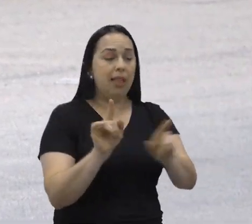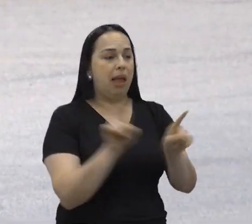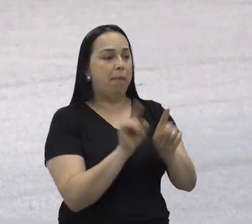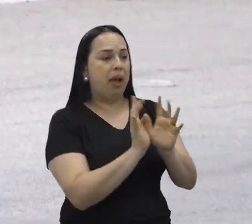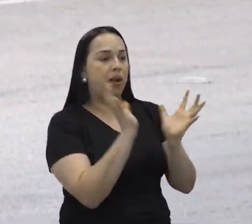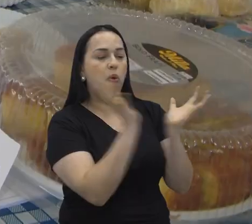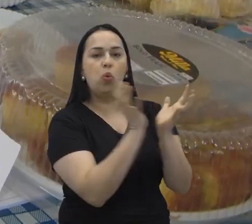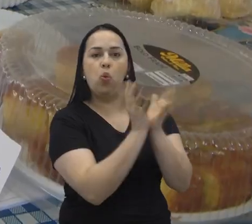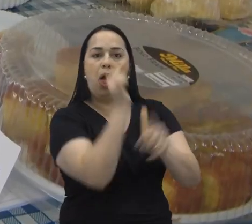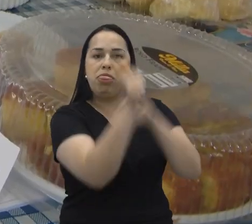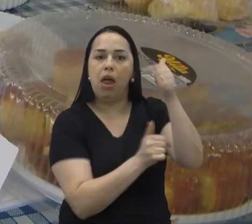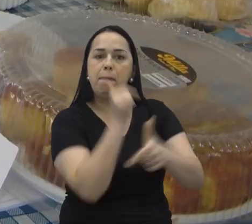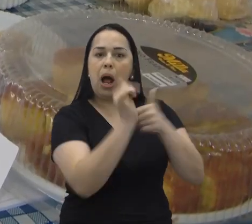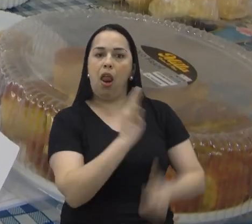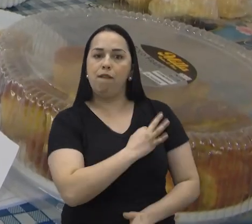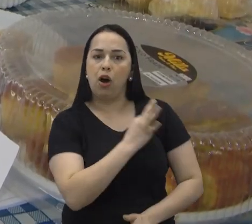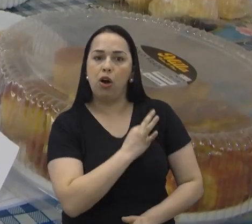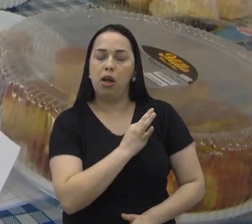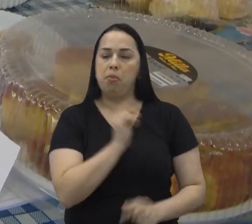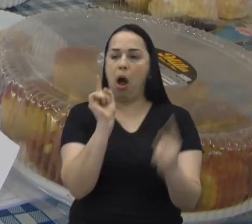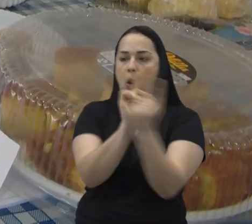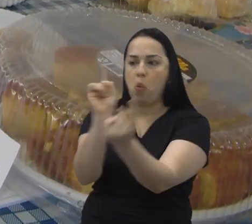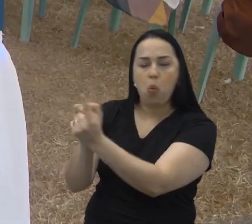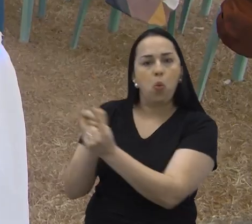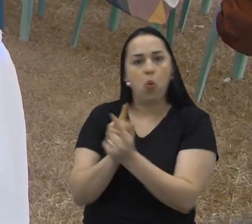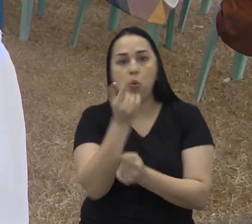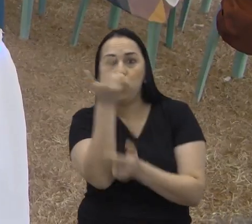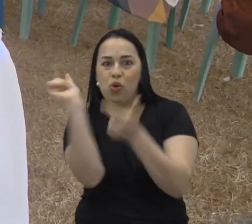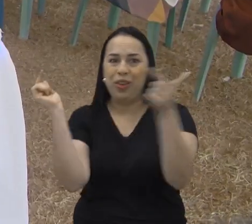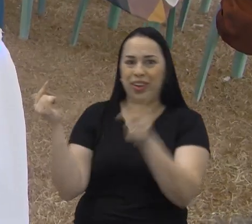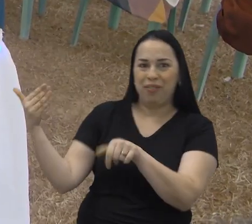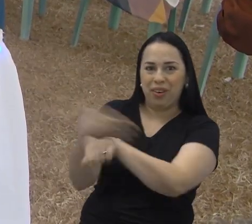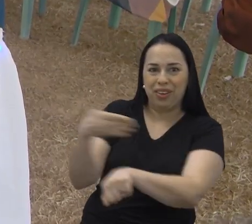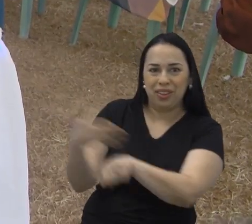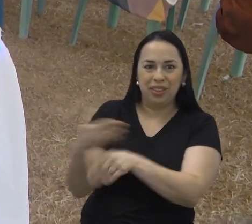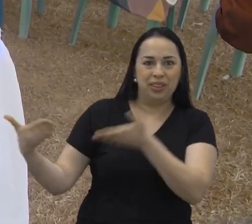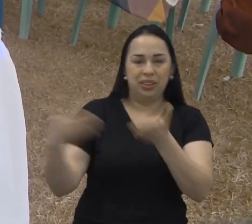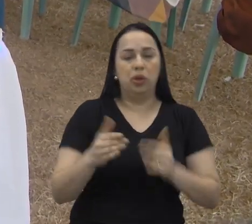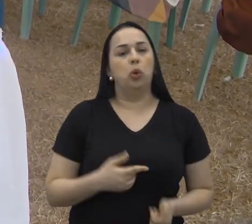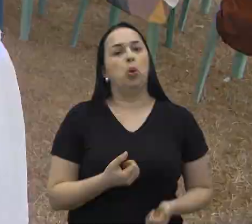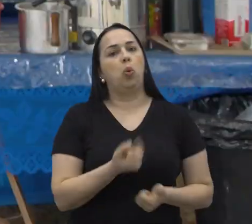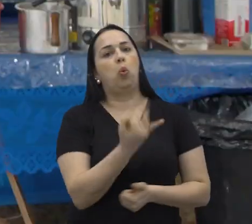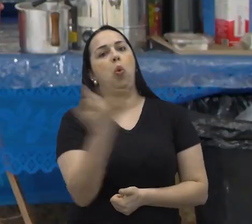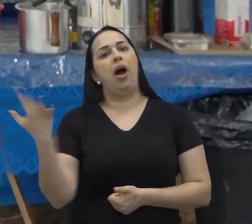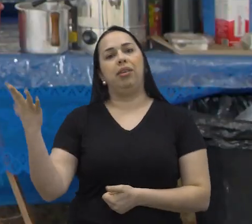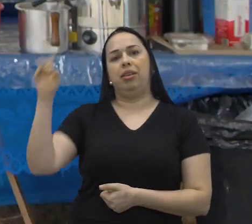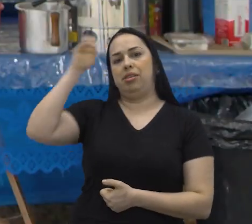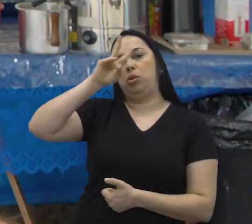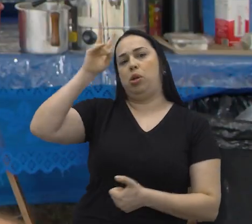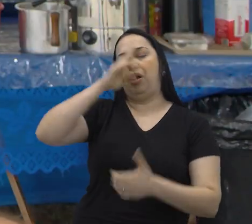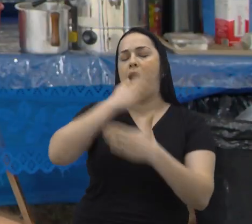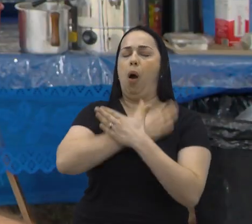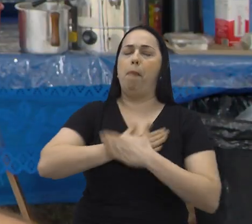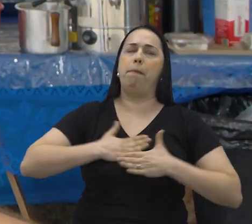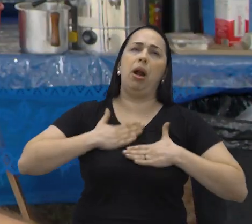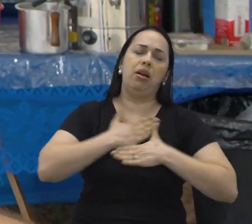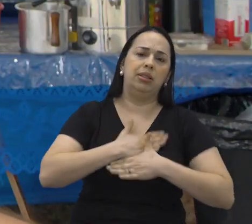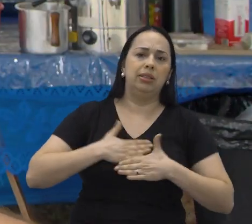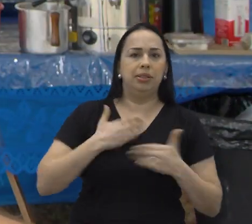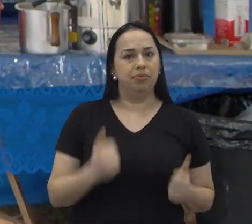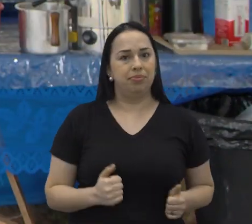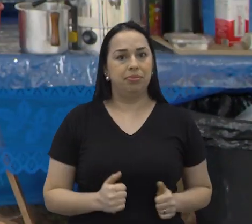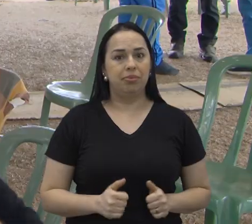até a Aparecida, quanto para quem permanece por aqui para atender os próximos que vão passar. Muitas histórias, muito gostoso,